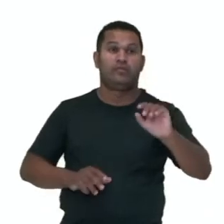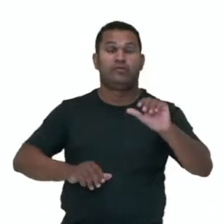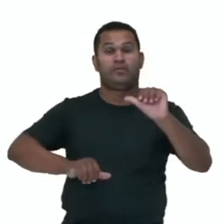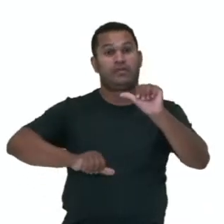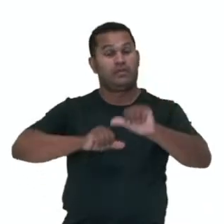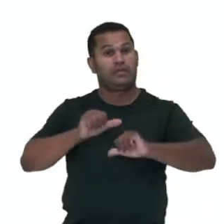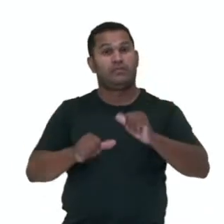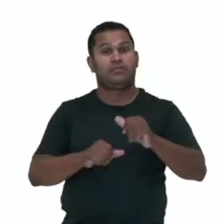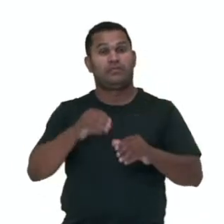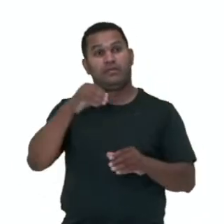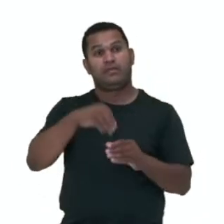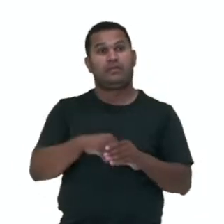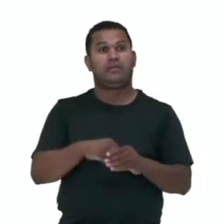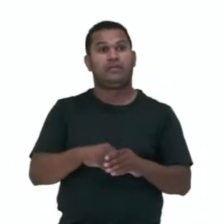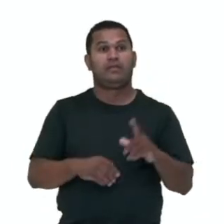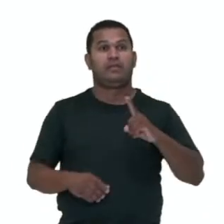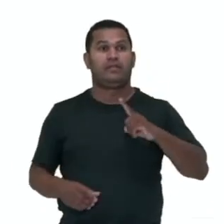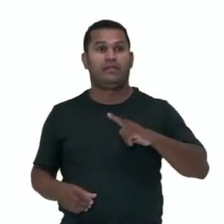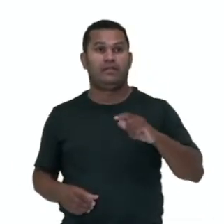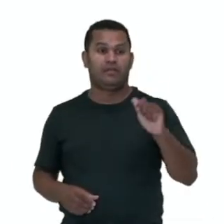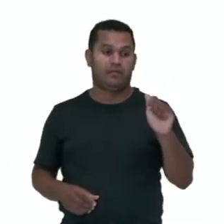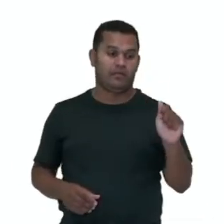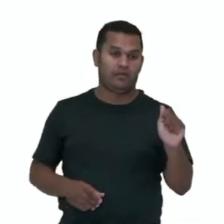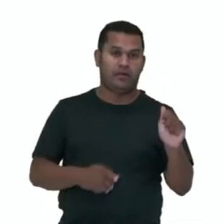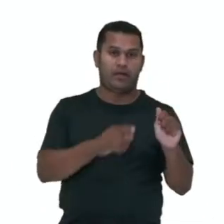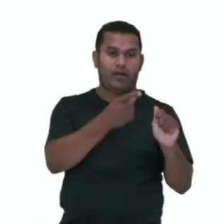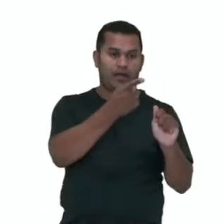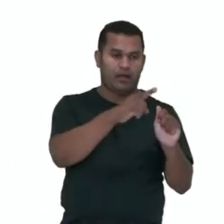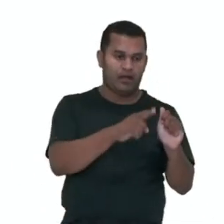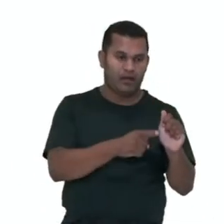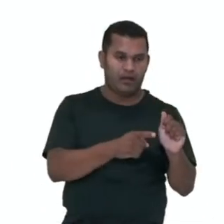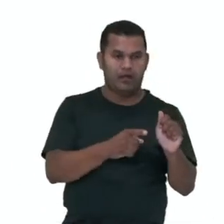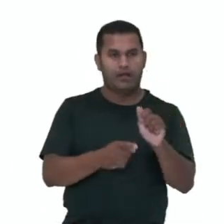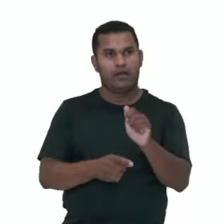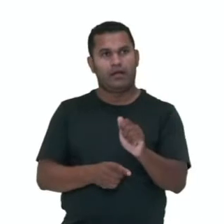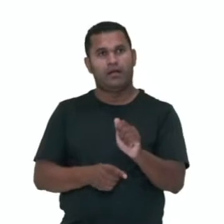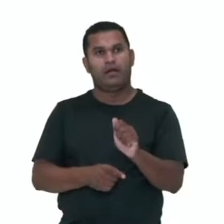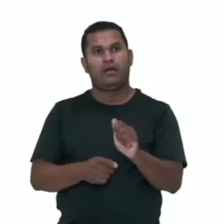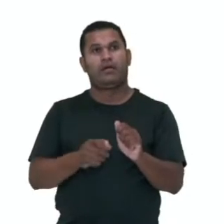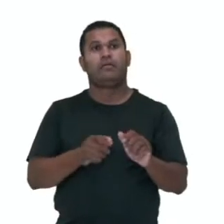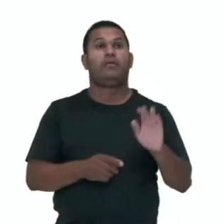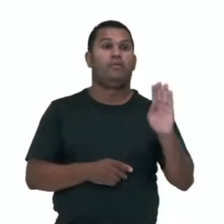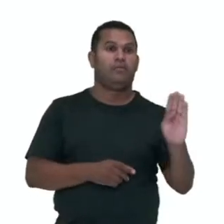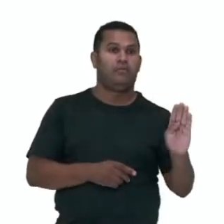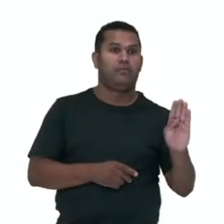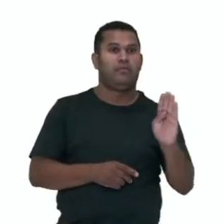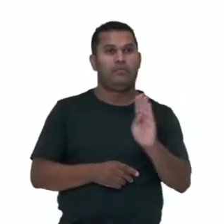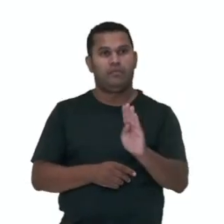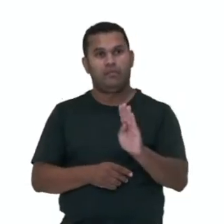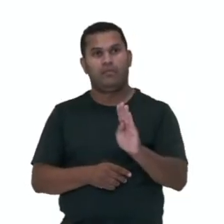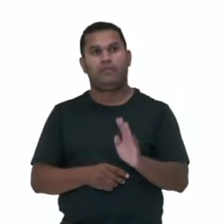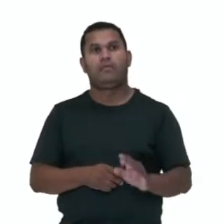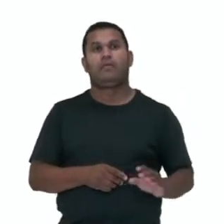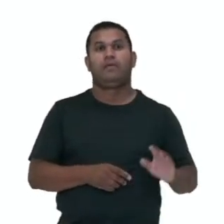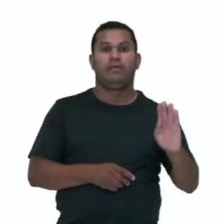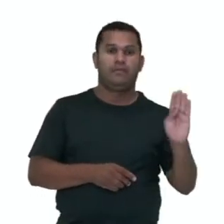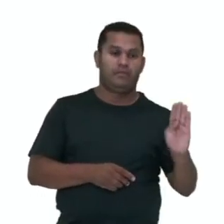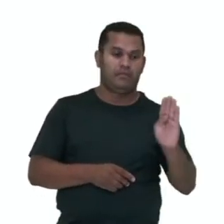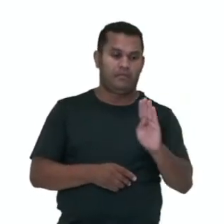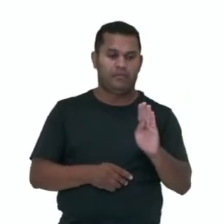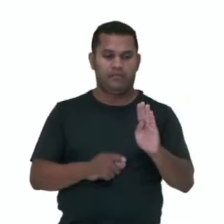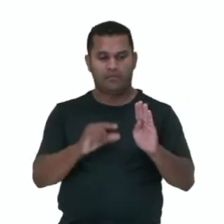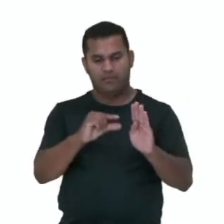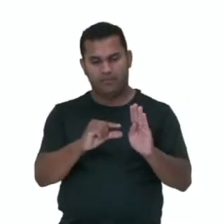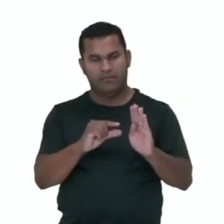homólogos. O indivíduo que apresenta um par de genes para certo caráter, os dois são idênticos, é considerado um homozigoto.